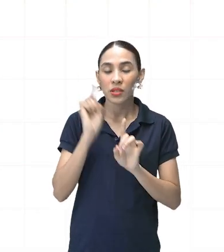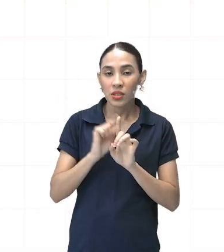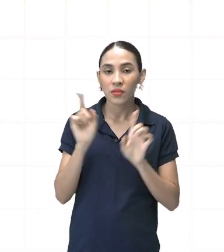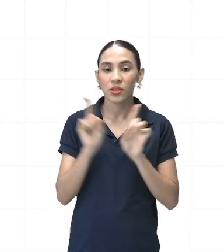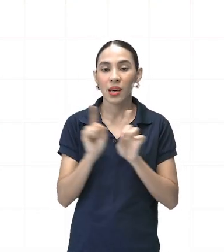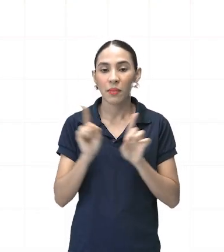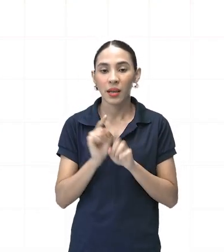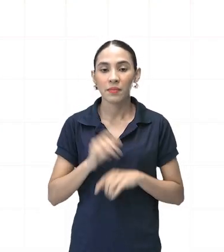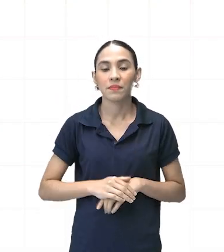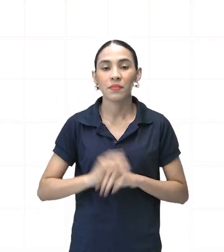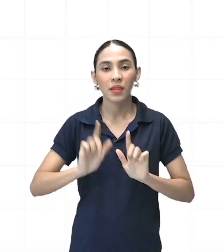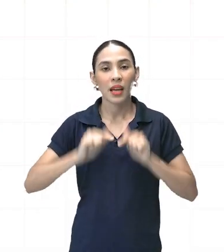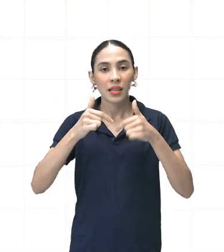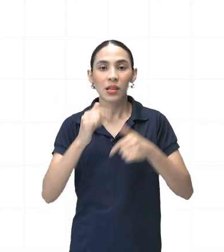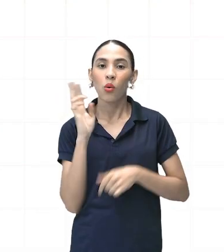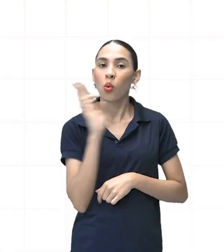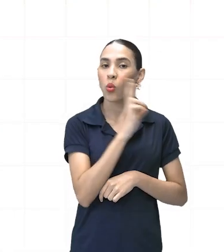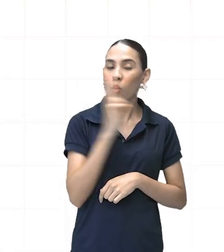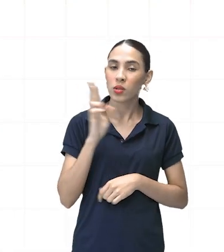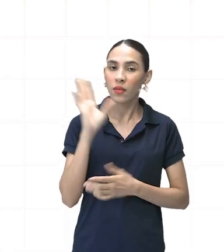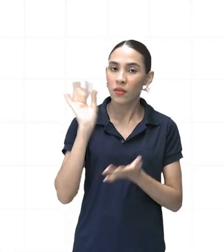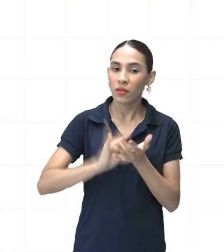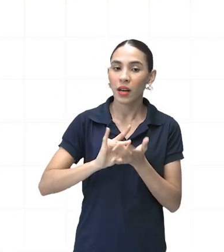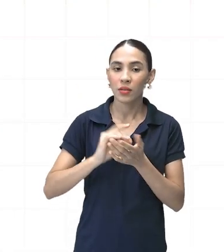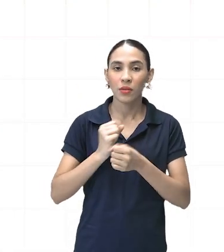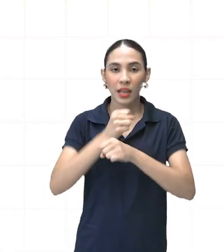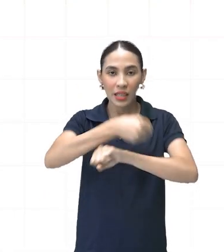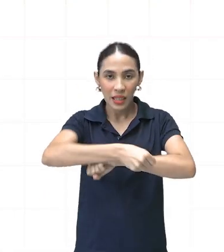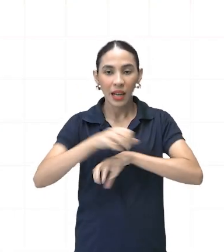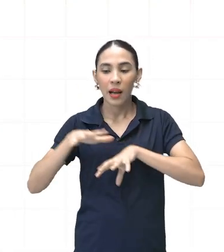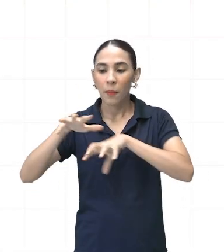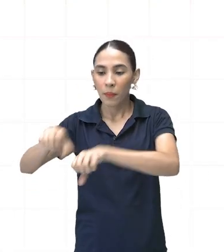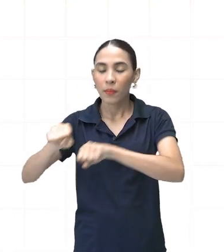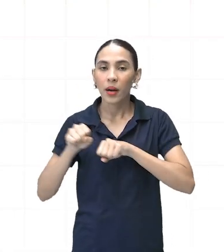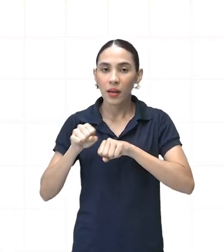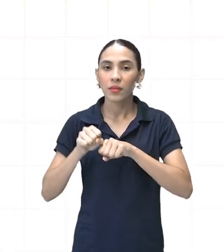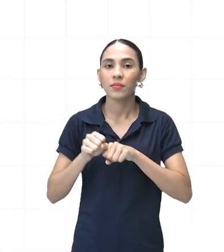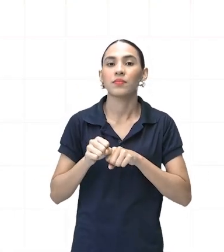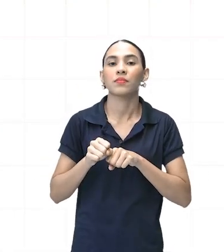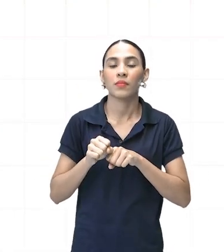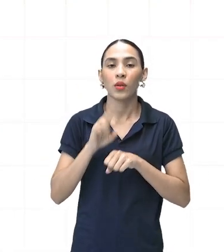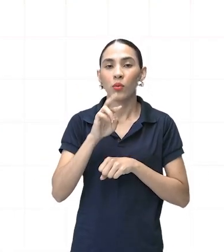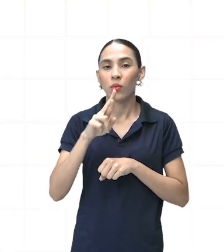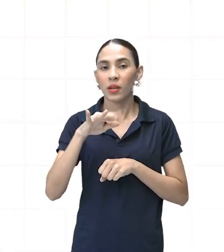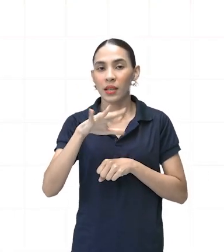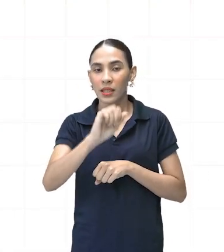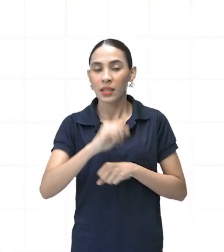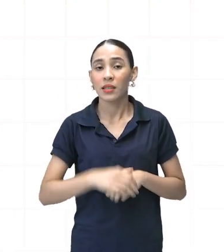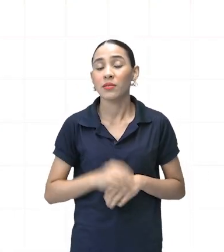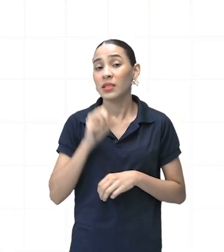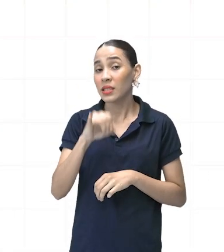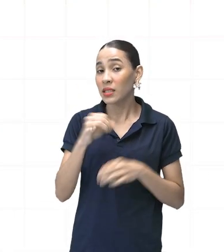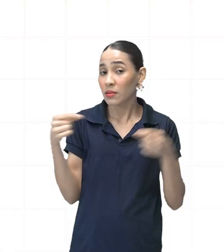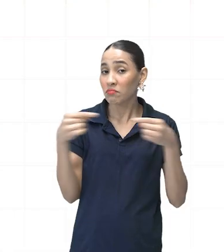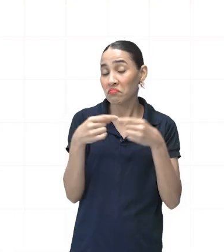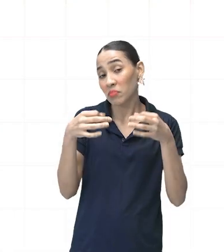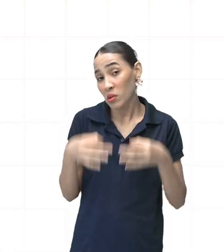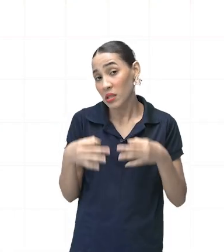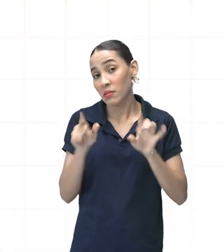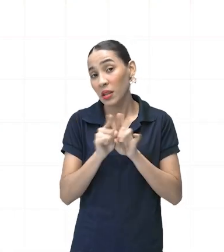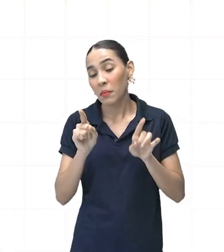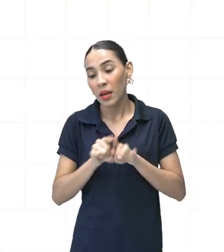objetivos aí da ação russa, de realmente entrar e invadir ali o território ucraniano e, se der certo,